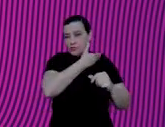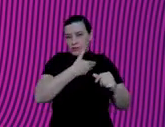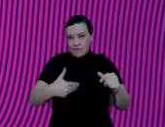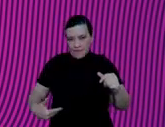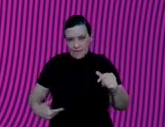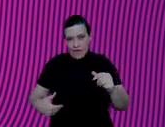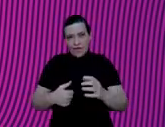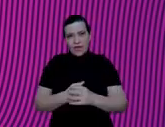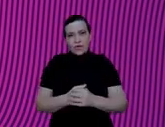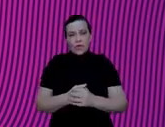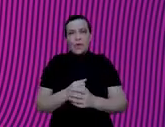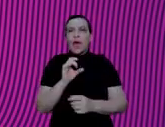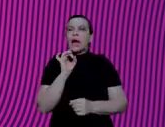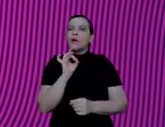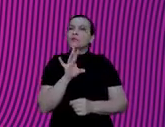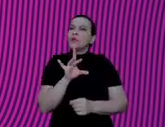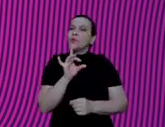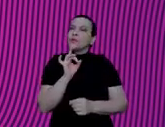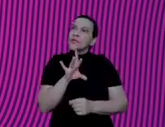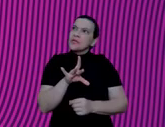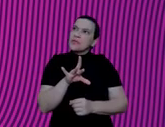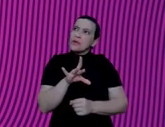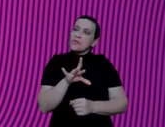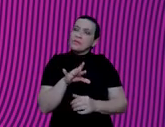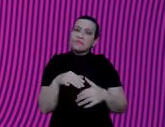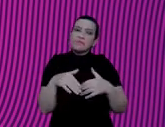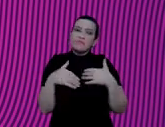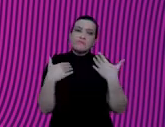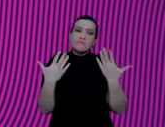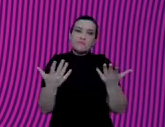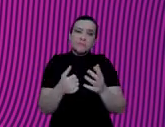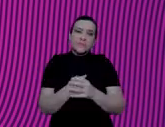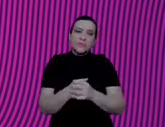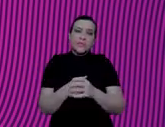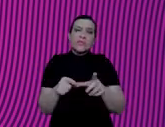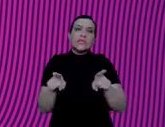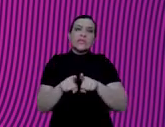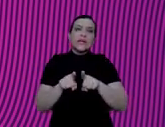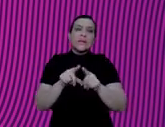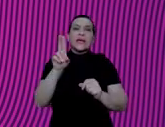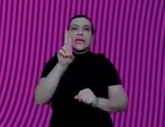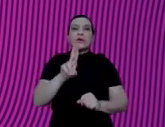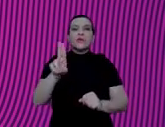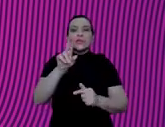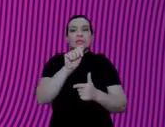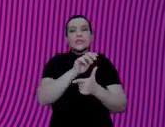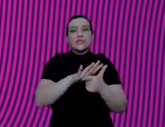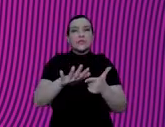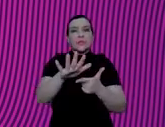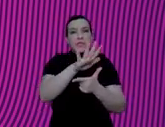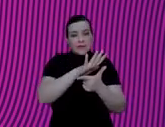automatização, né? Ou então a utilização de plataformas para que a gente pudesse unificar essa